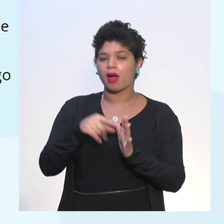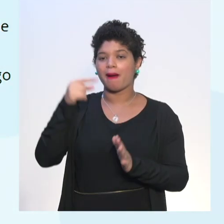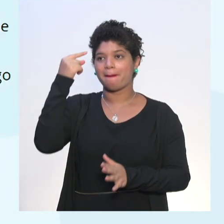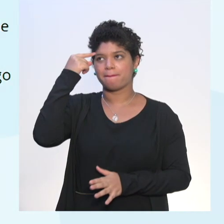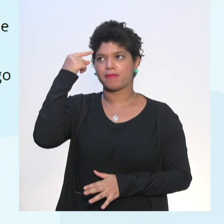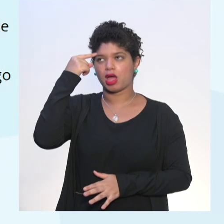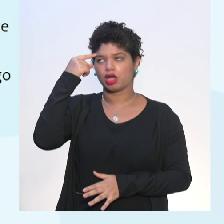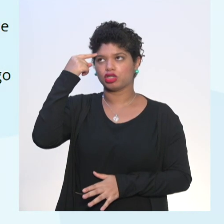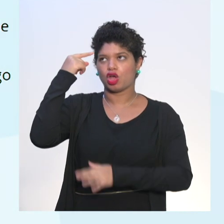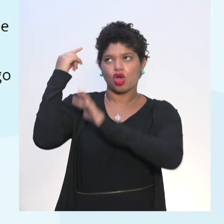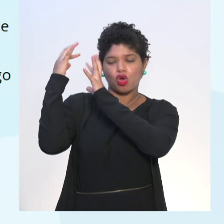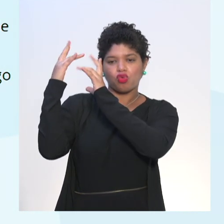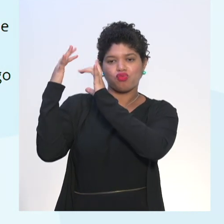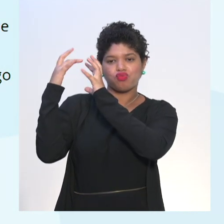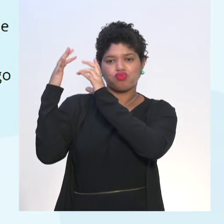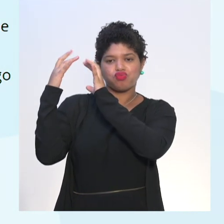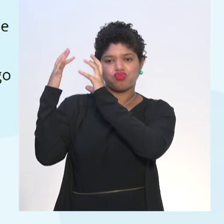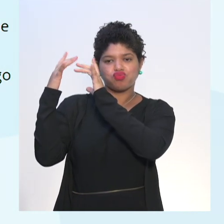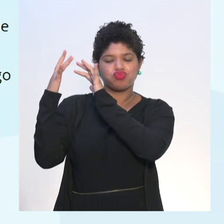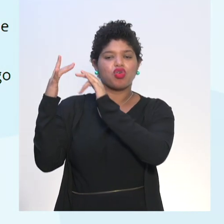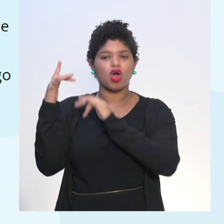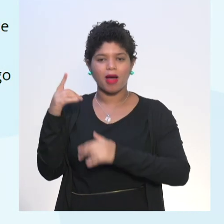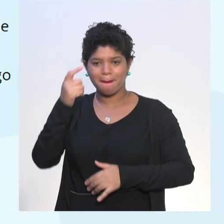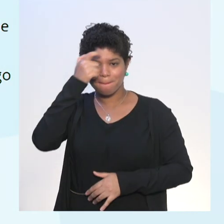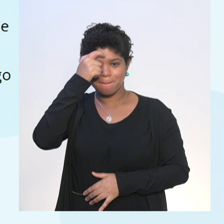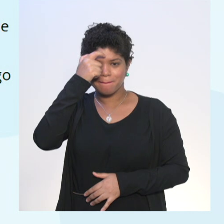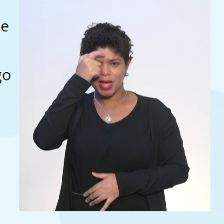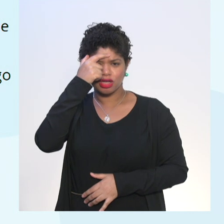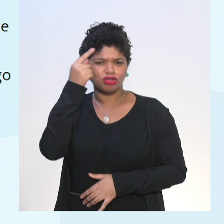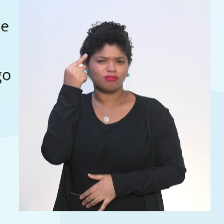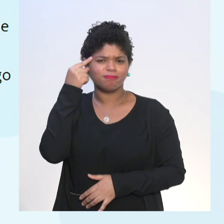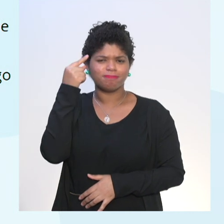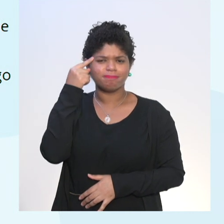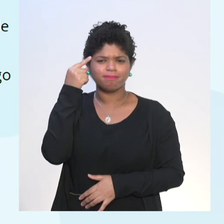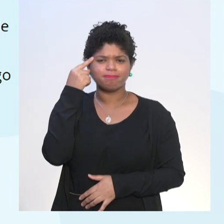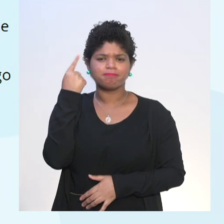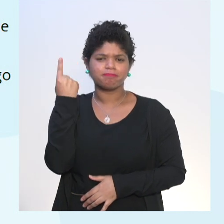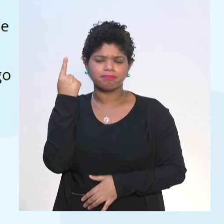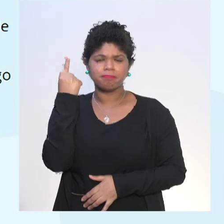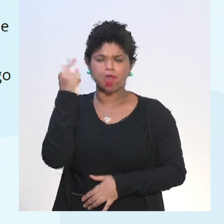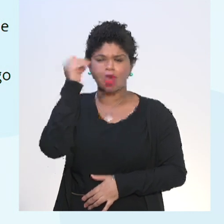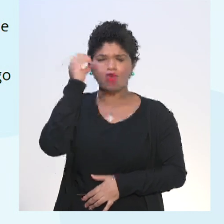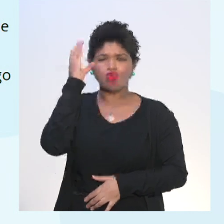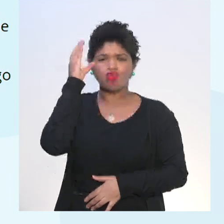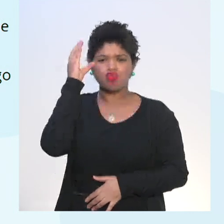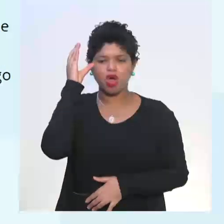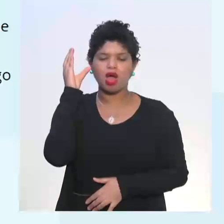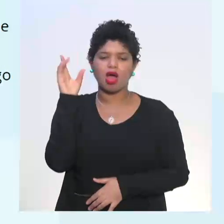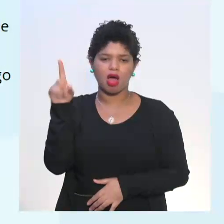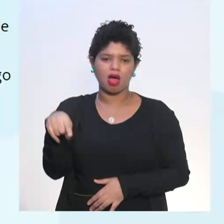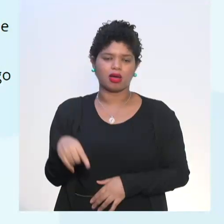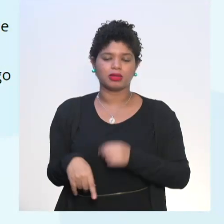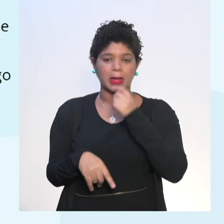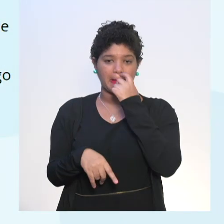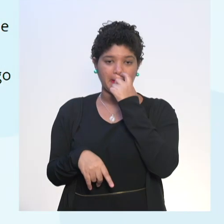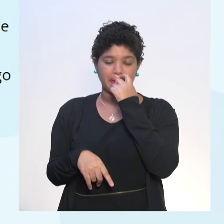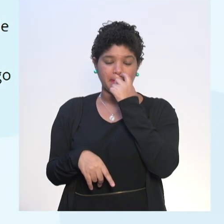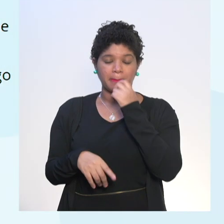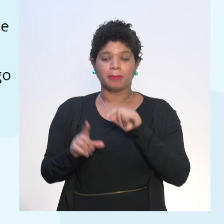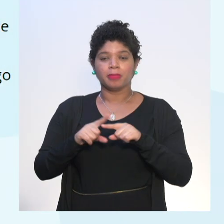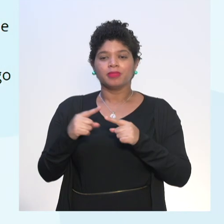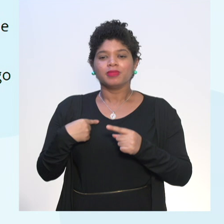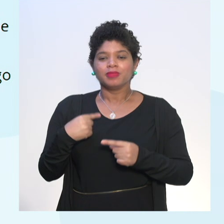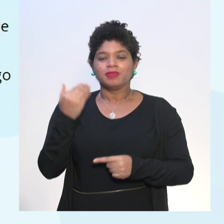ou seja, que dizem respeito ao nosso pensamento, ao nosso conhecimento. Né? Em geral, entende-se